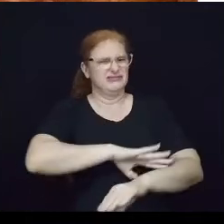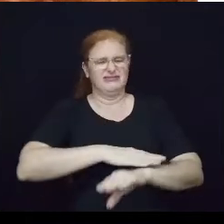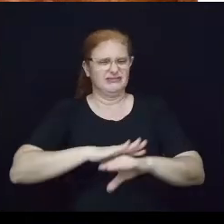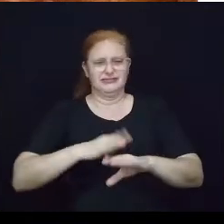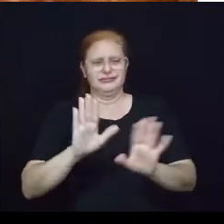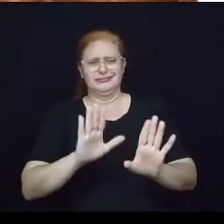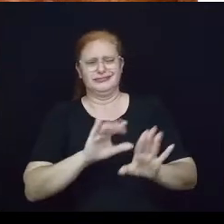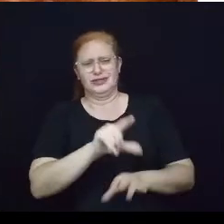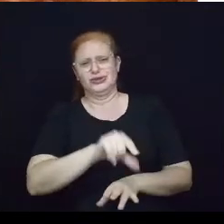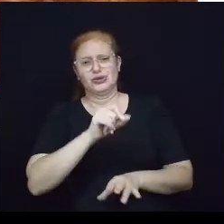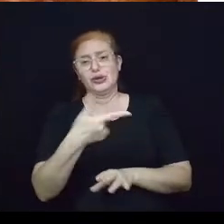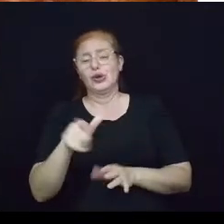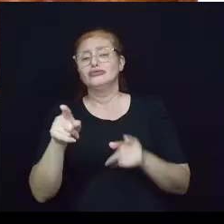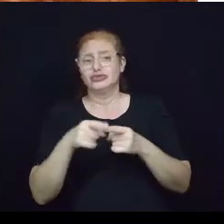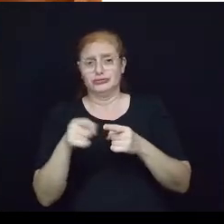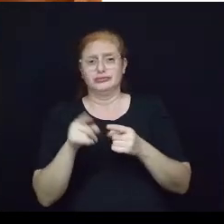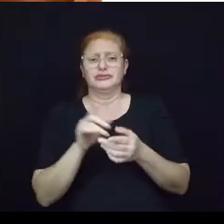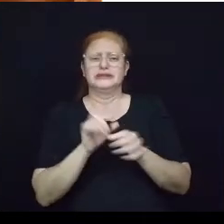eu prefiro.